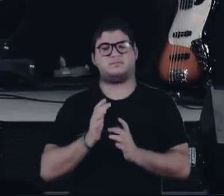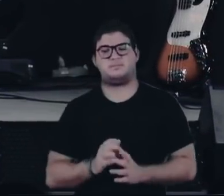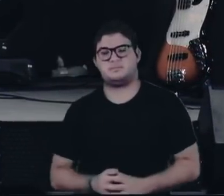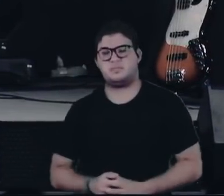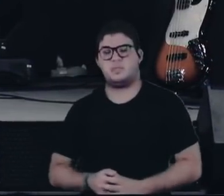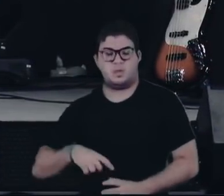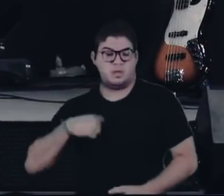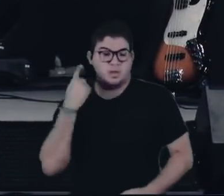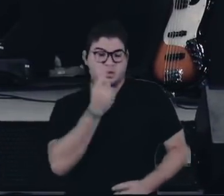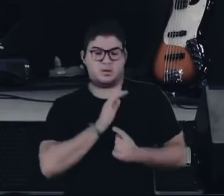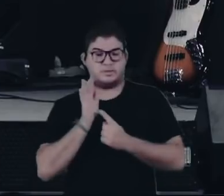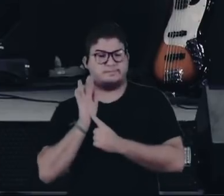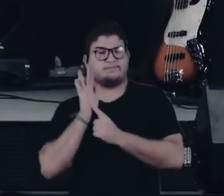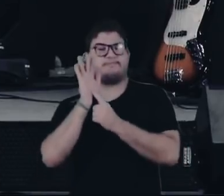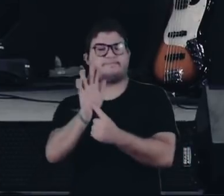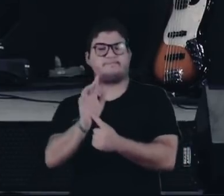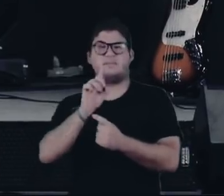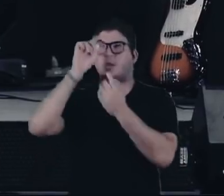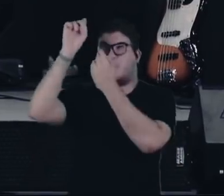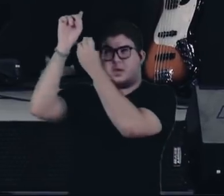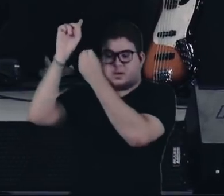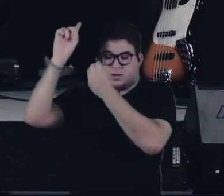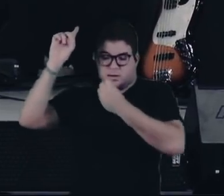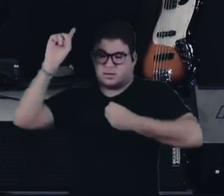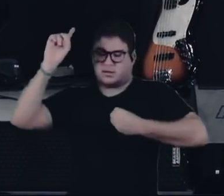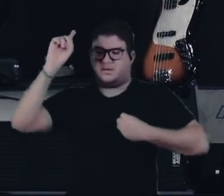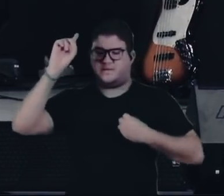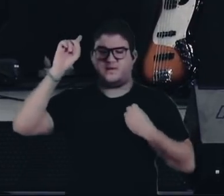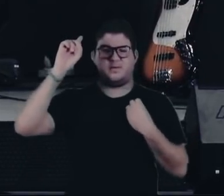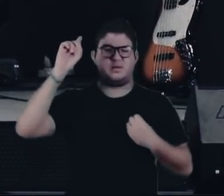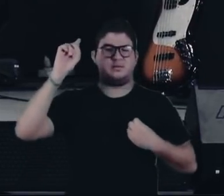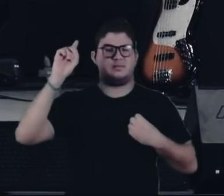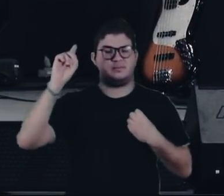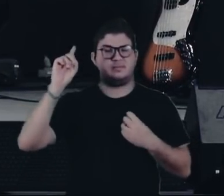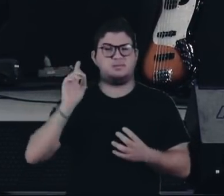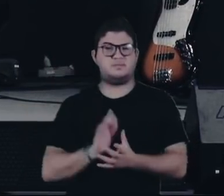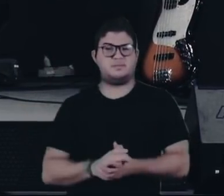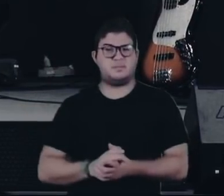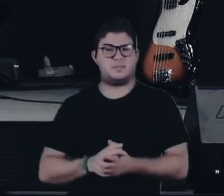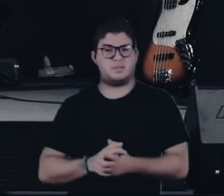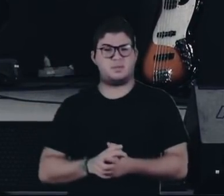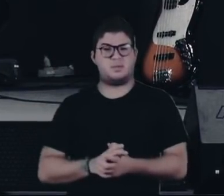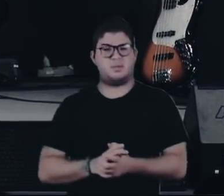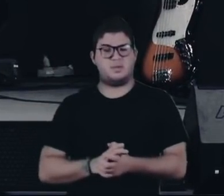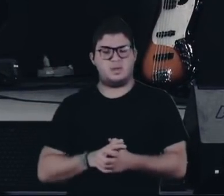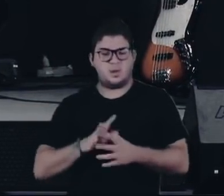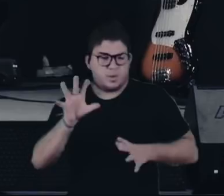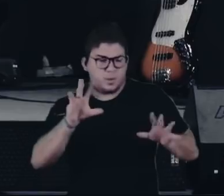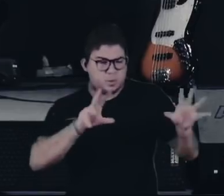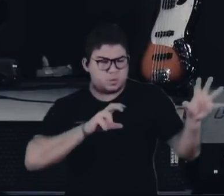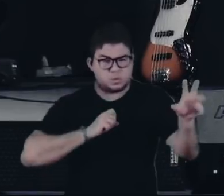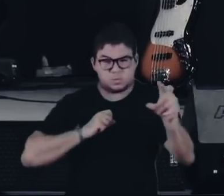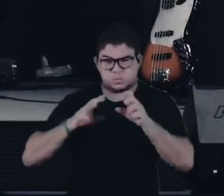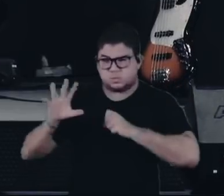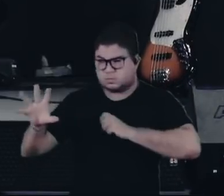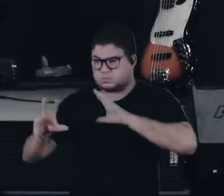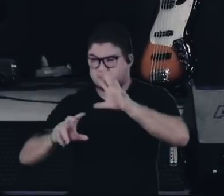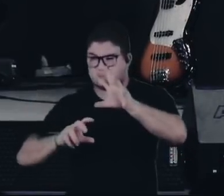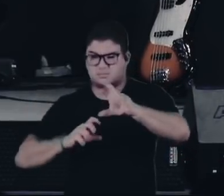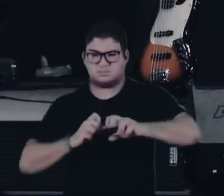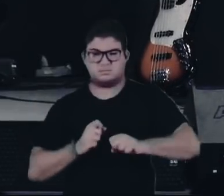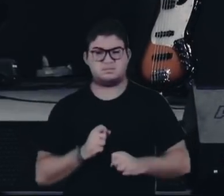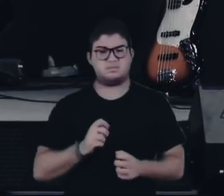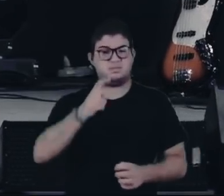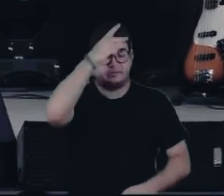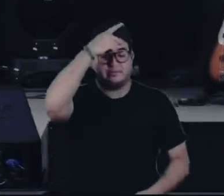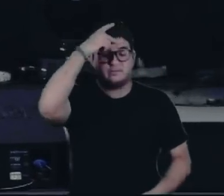E a gente mostrar aqui com aquilo que Deus nos deu, a gente pode alcançar a vida de tantas, tantas, tantas pessoas. Eu já